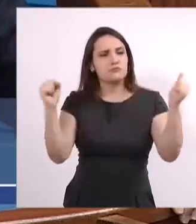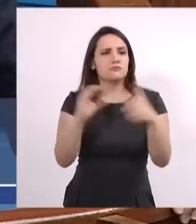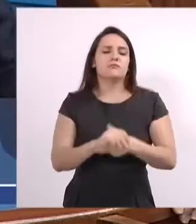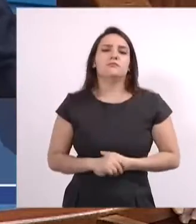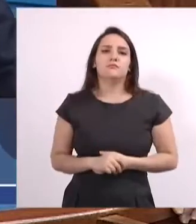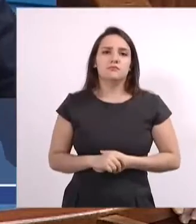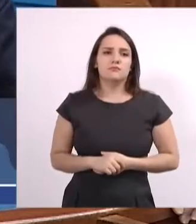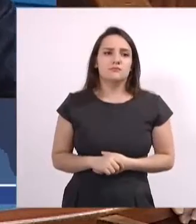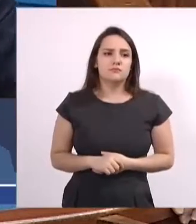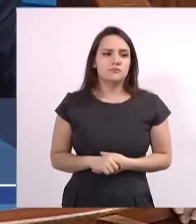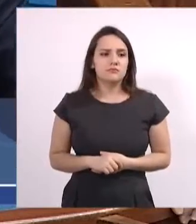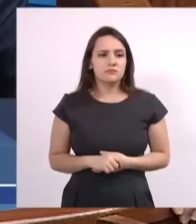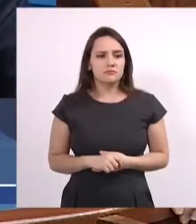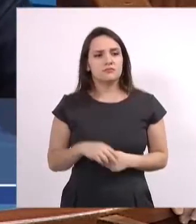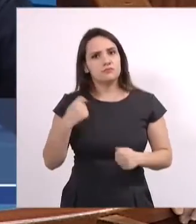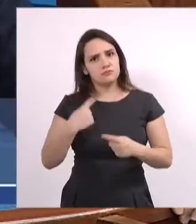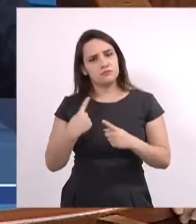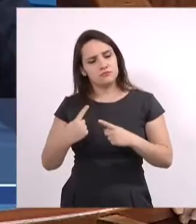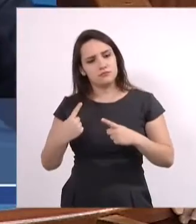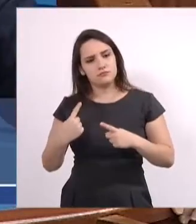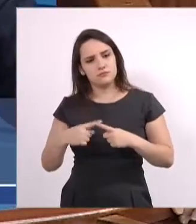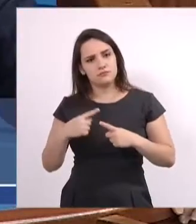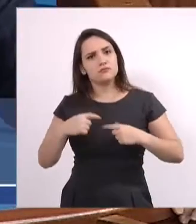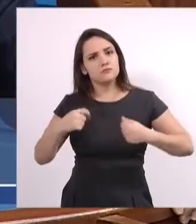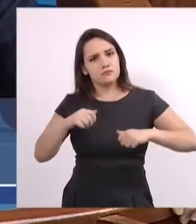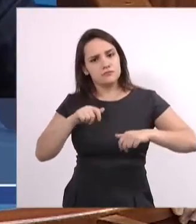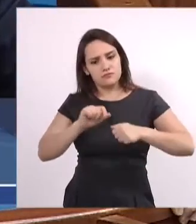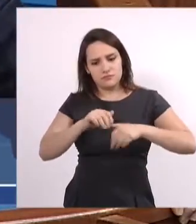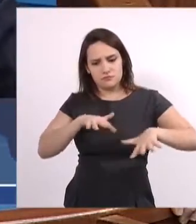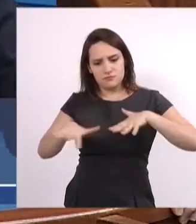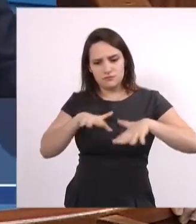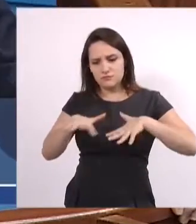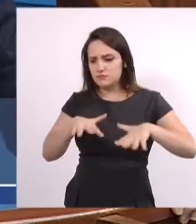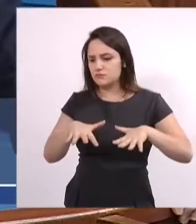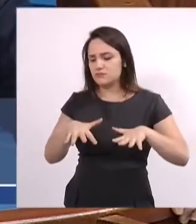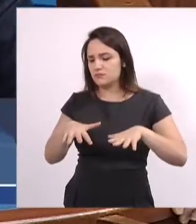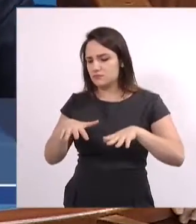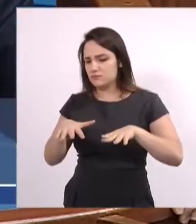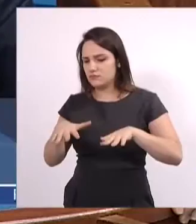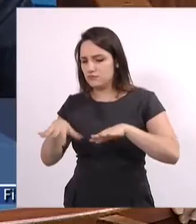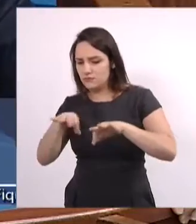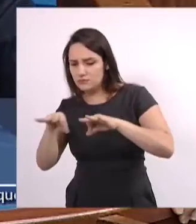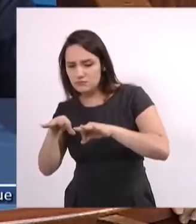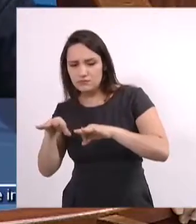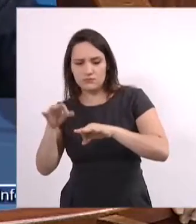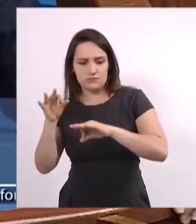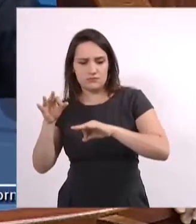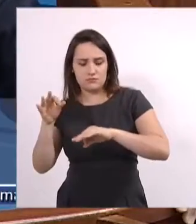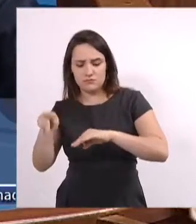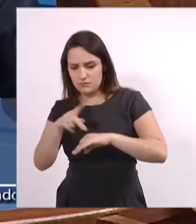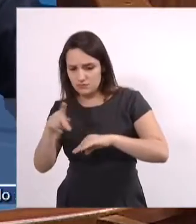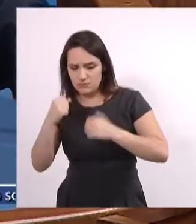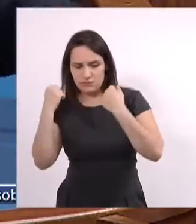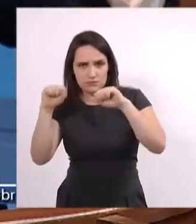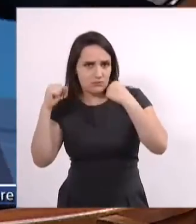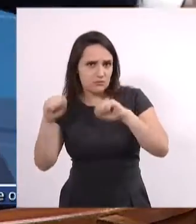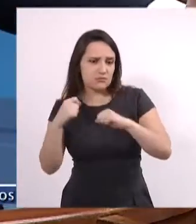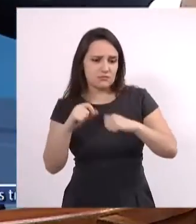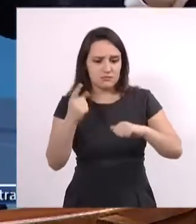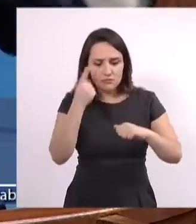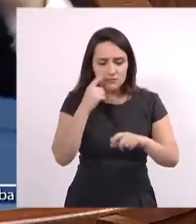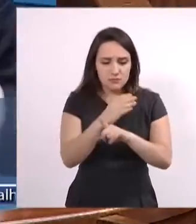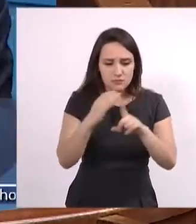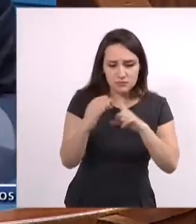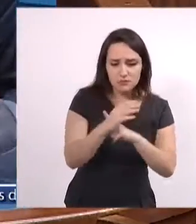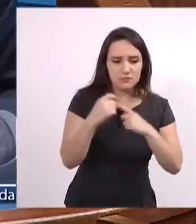Precisa fazer a mobilização, a organização da comunidade, o professor de educação física, ter